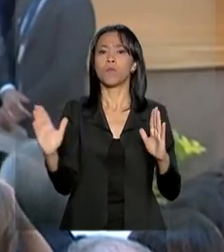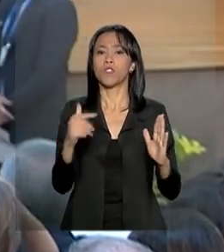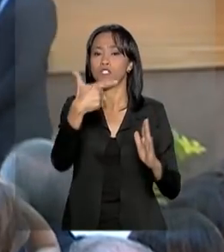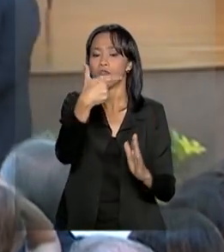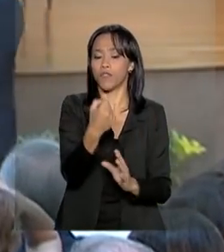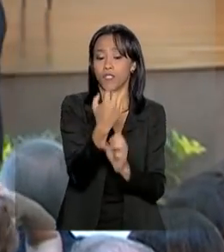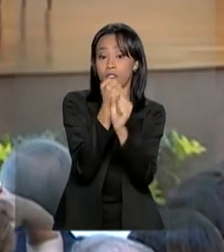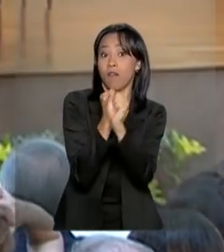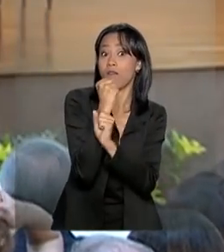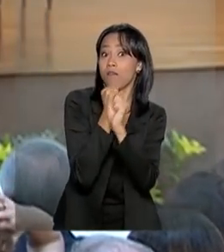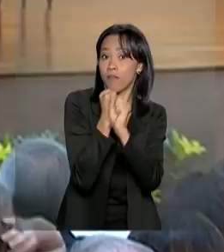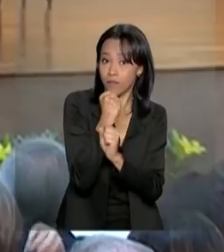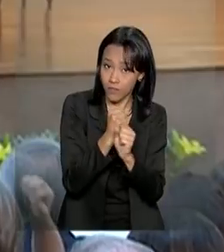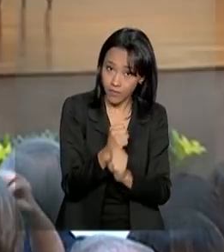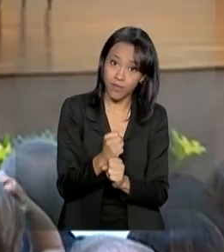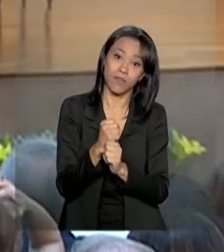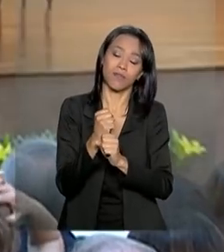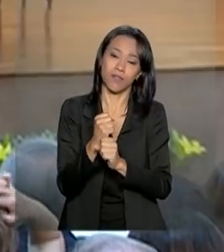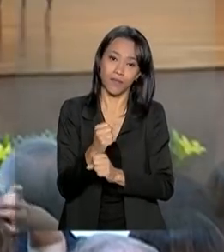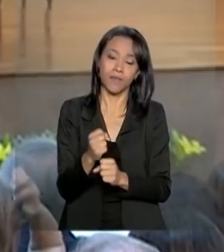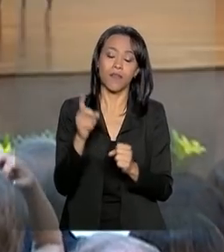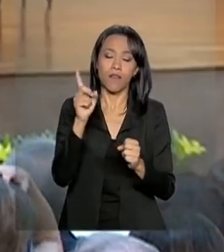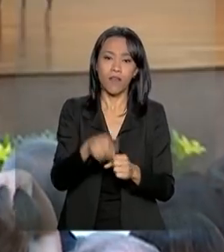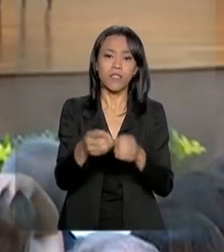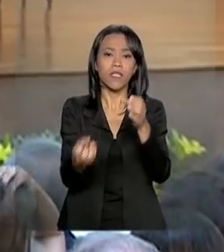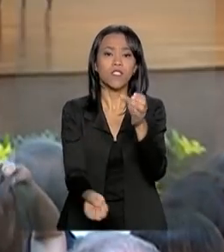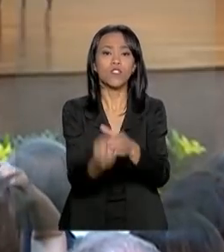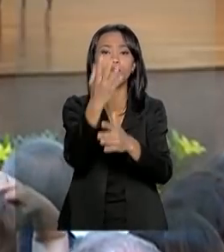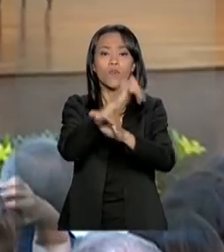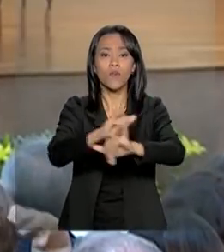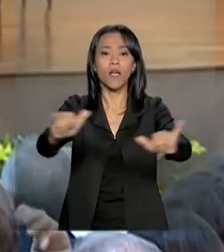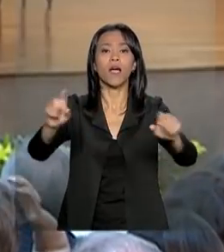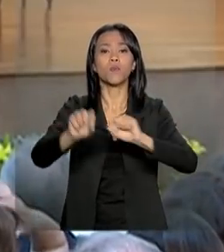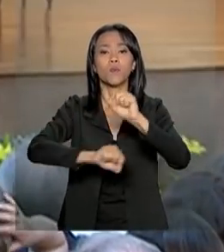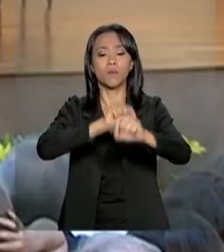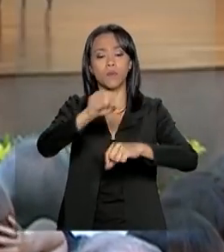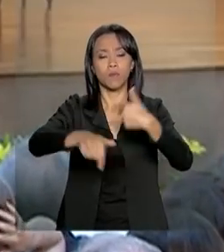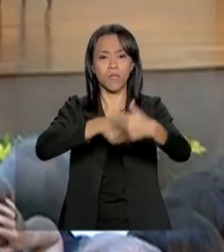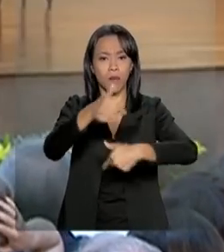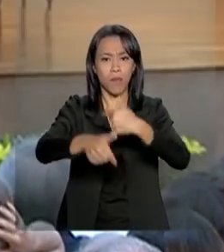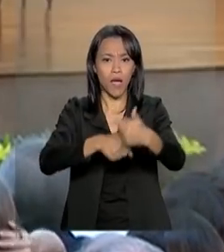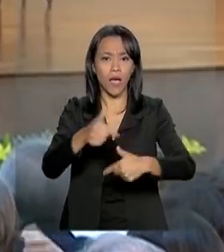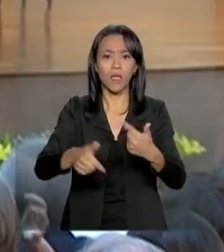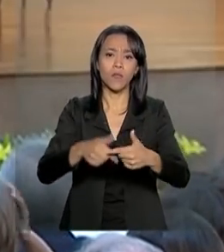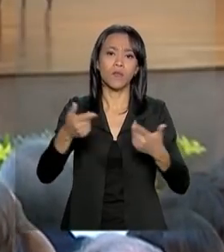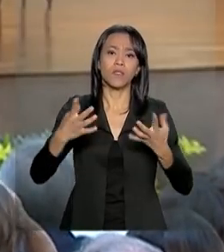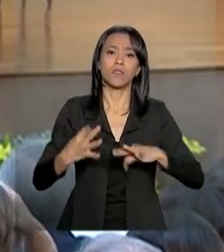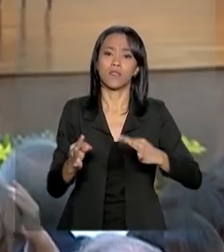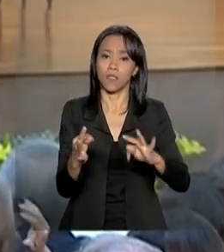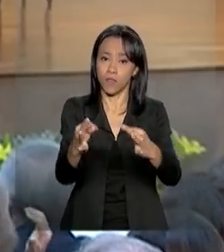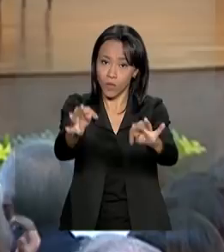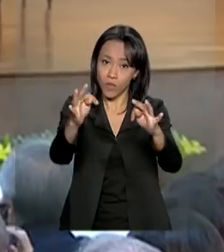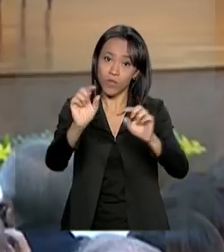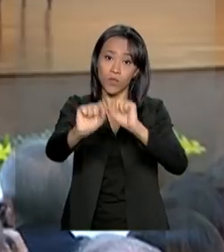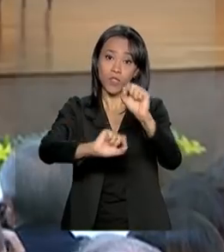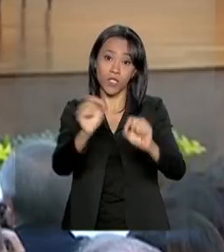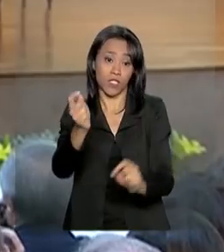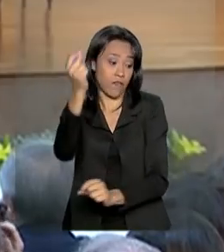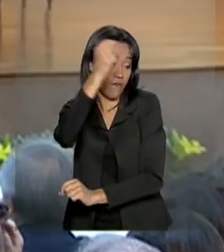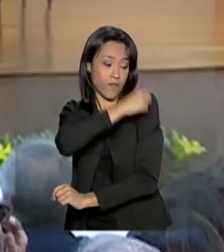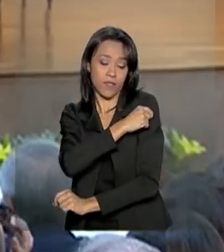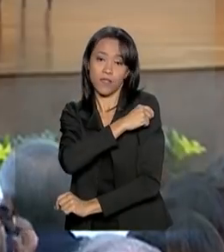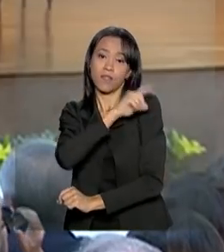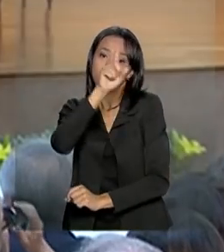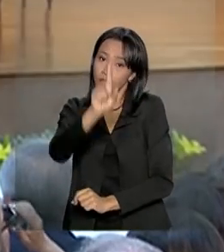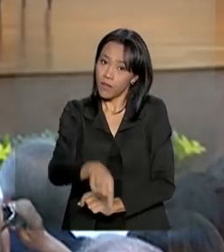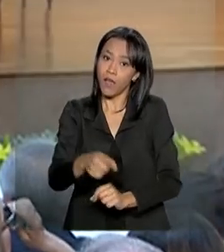da Anvisa será lançado o serviço de emissão digital do Certificado Internacional de Vacinação, que é